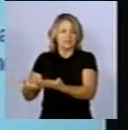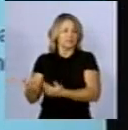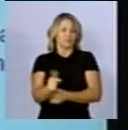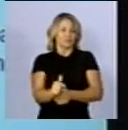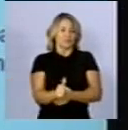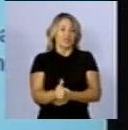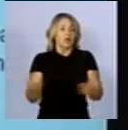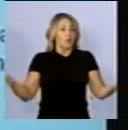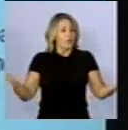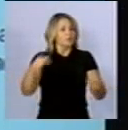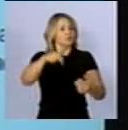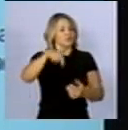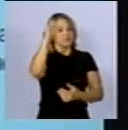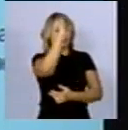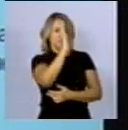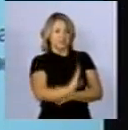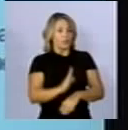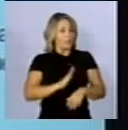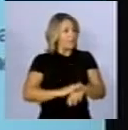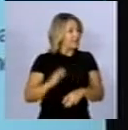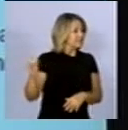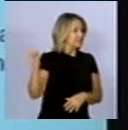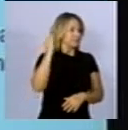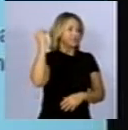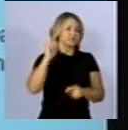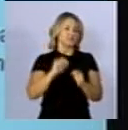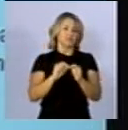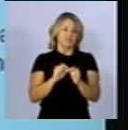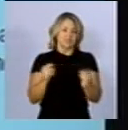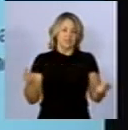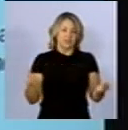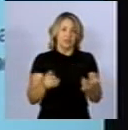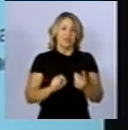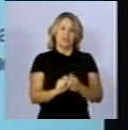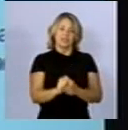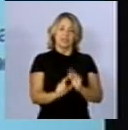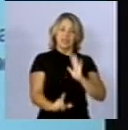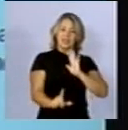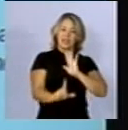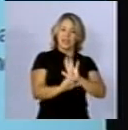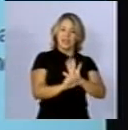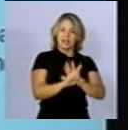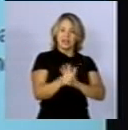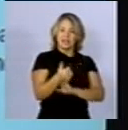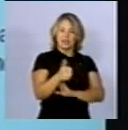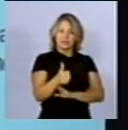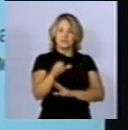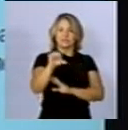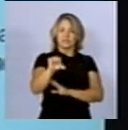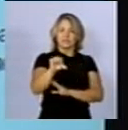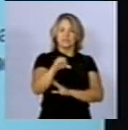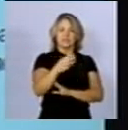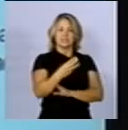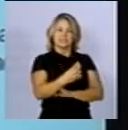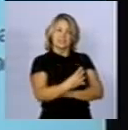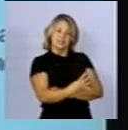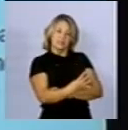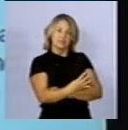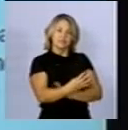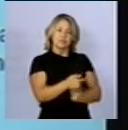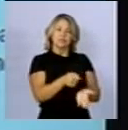Eh, no Brasil a medida mais importante tomada foi a lei 11.934, que